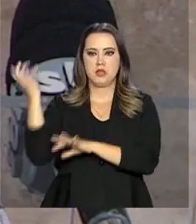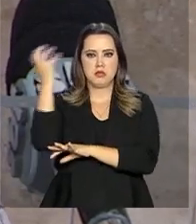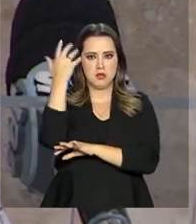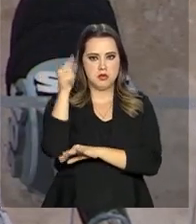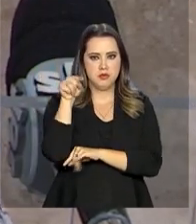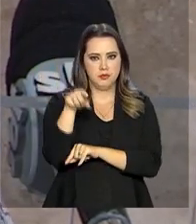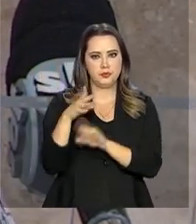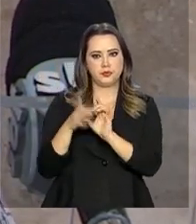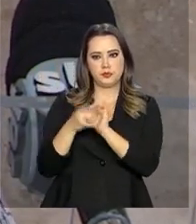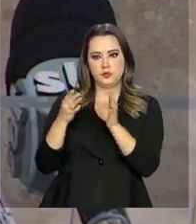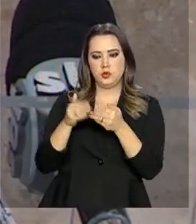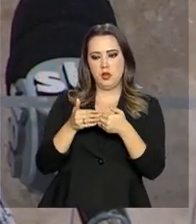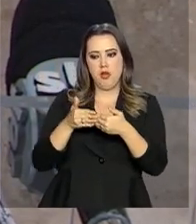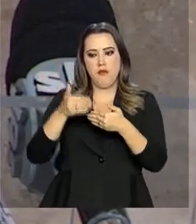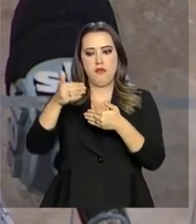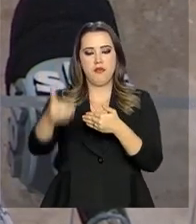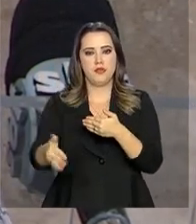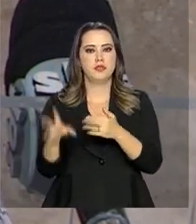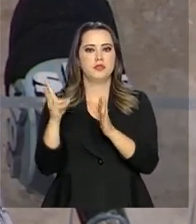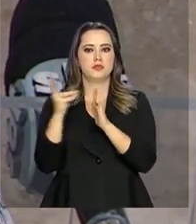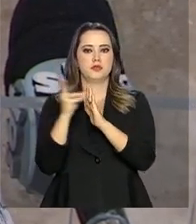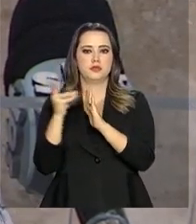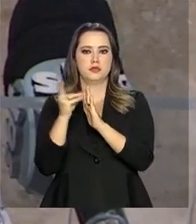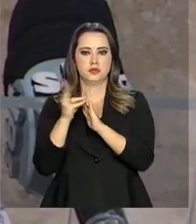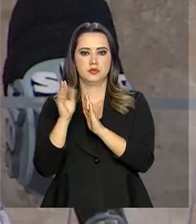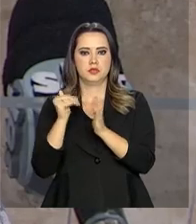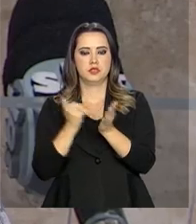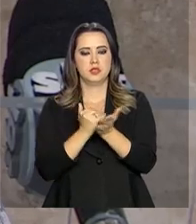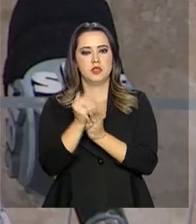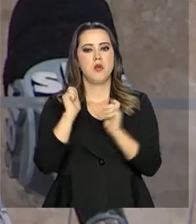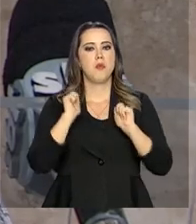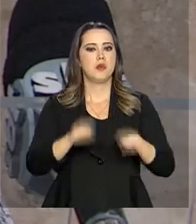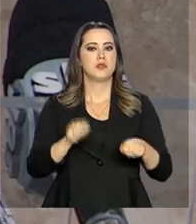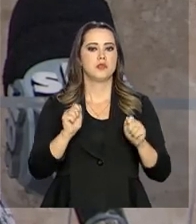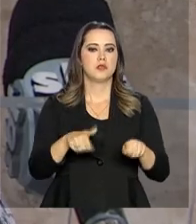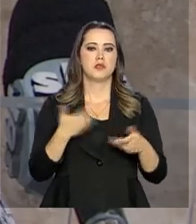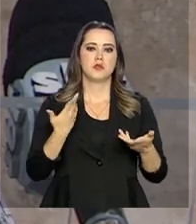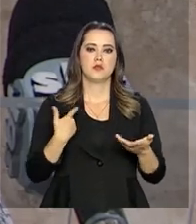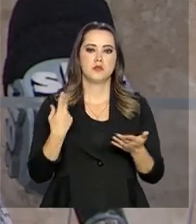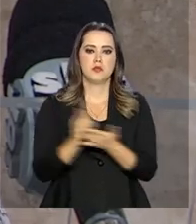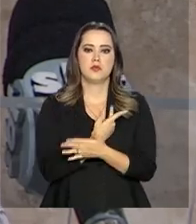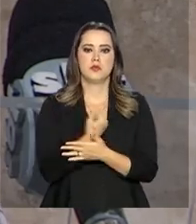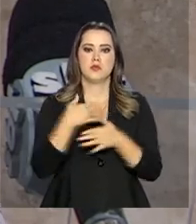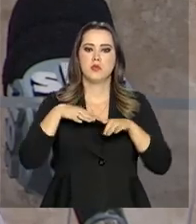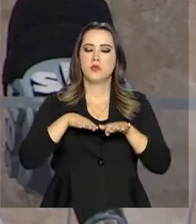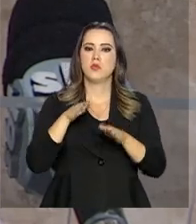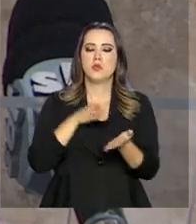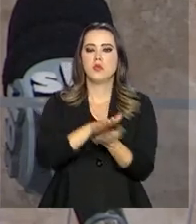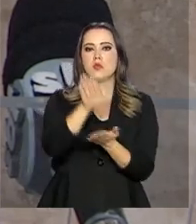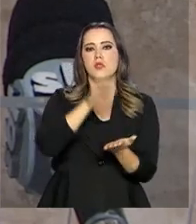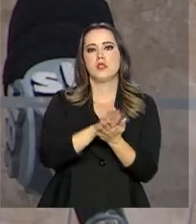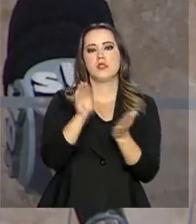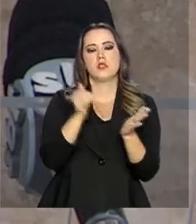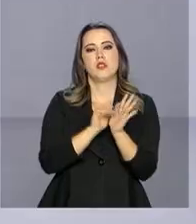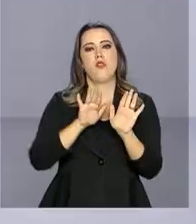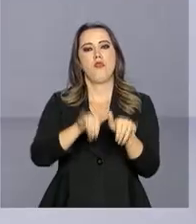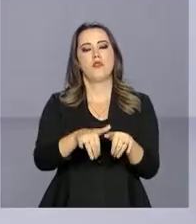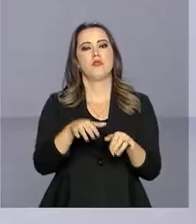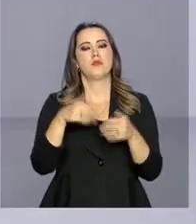dos trechos externos à terra indígena, ela tem possibilidade de ser emitida até o final de